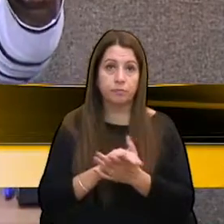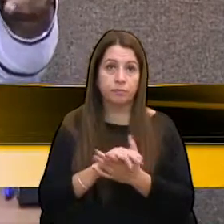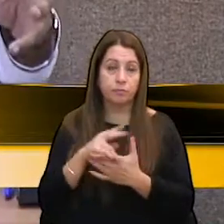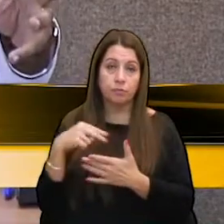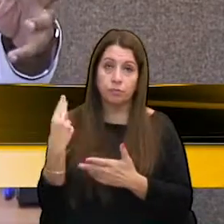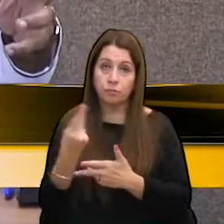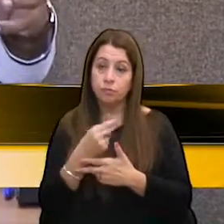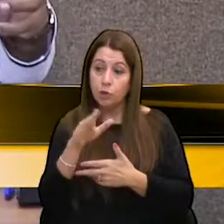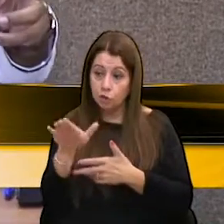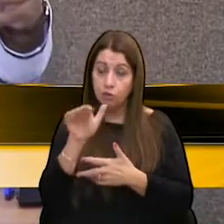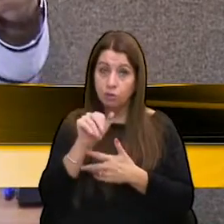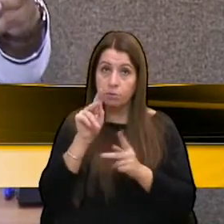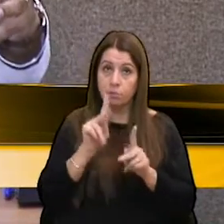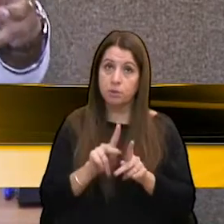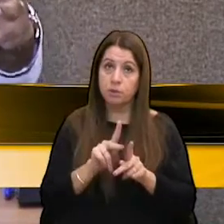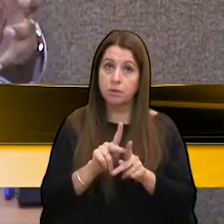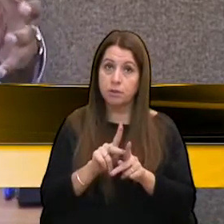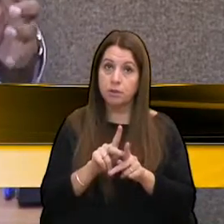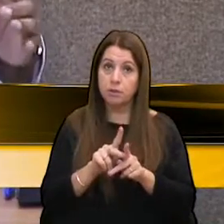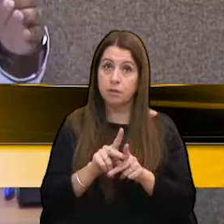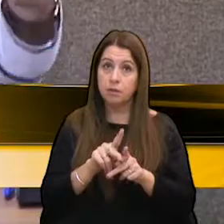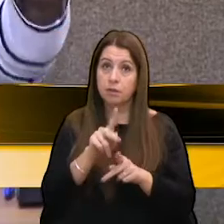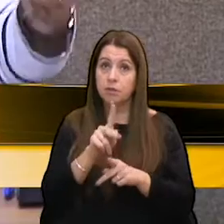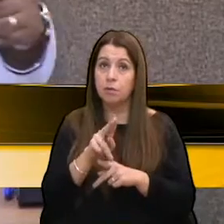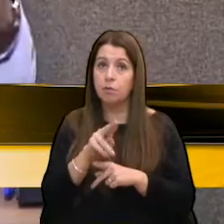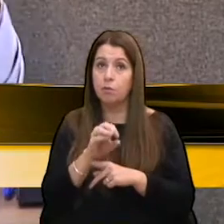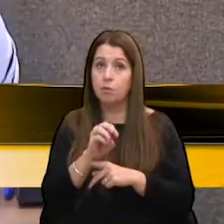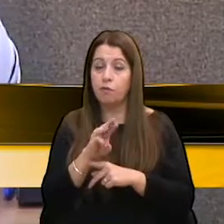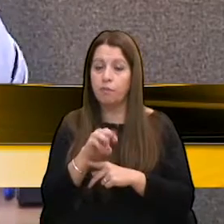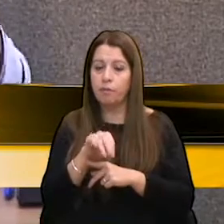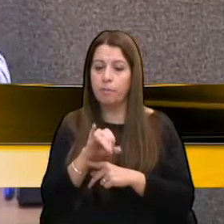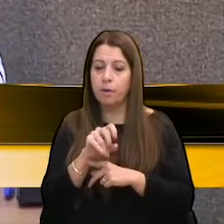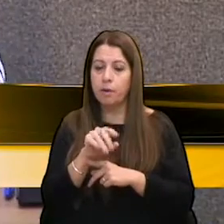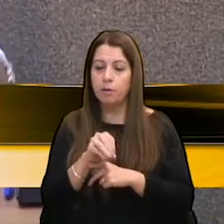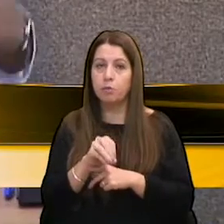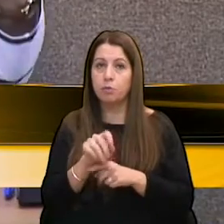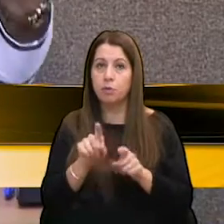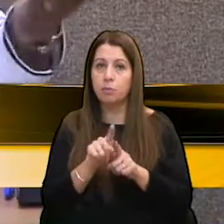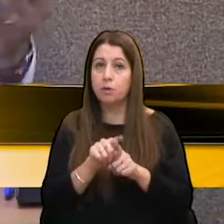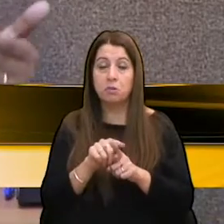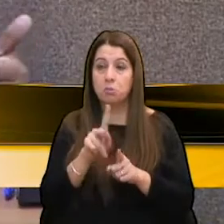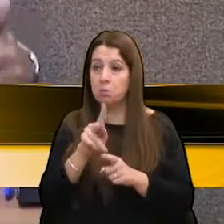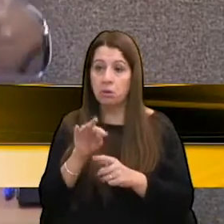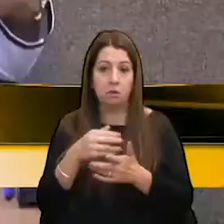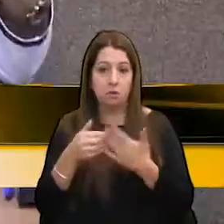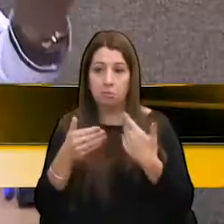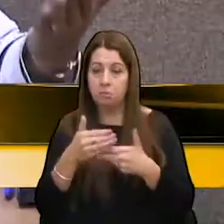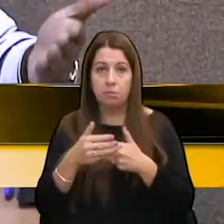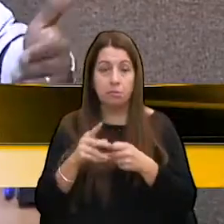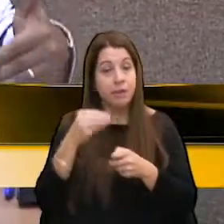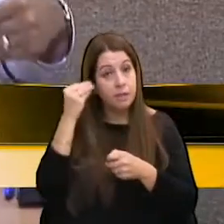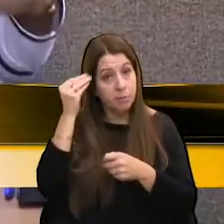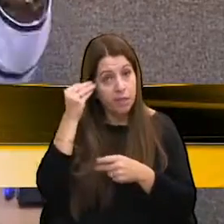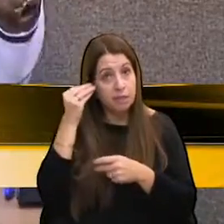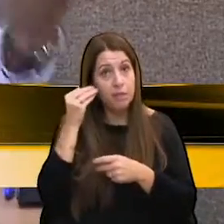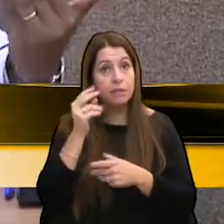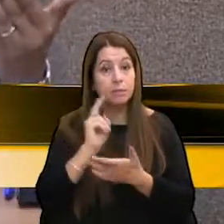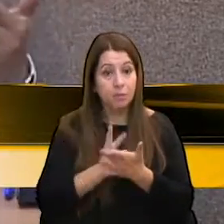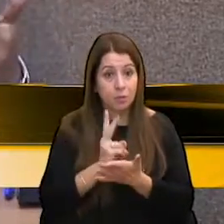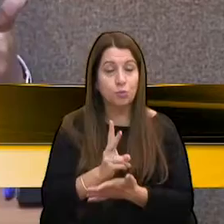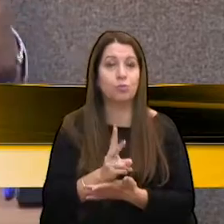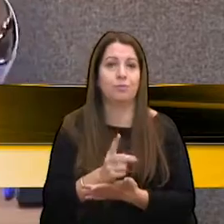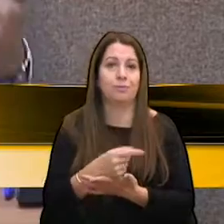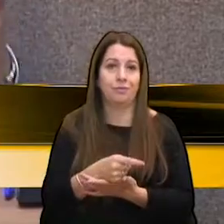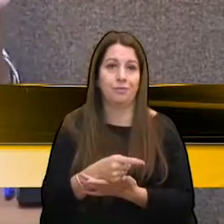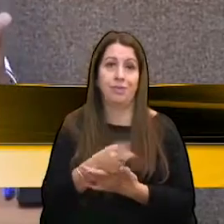nós chamamos pessoas do provimento efetivo, inclusive, por exemplo, do Partido dos Trabalhadores, pelo notório saber, pela experiência, para dar